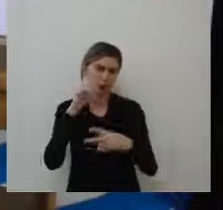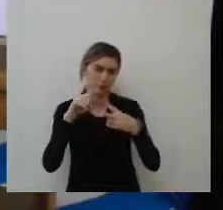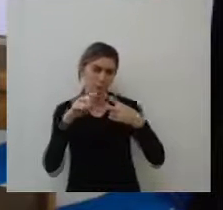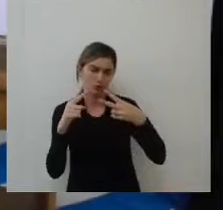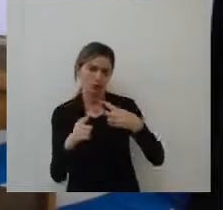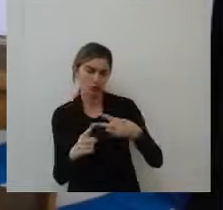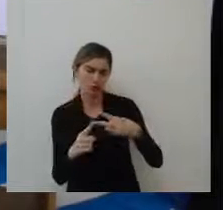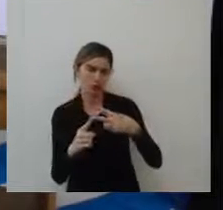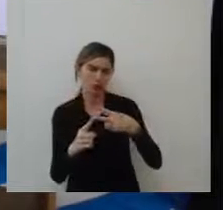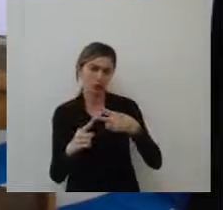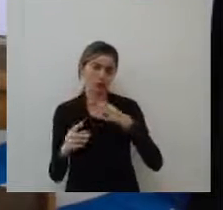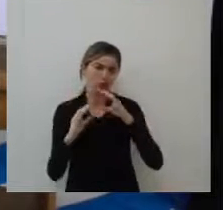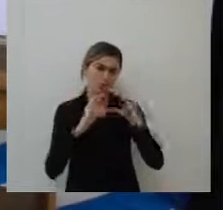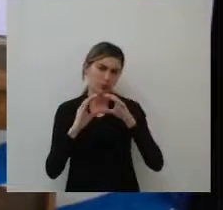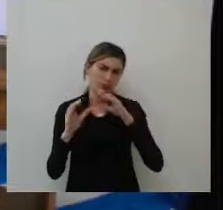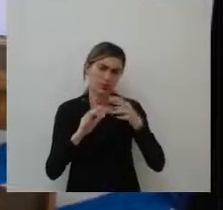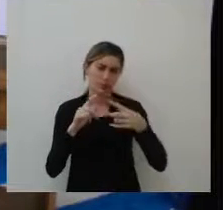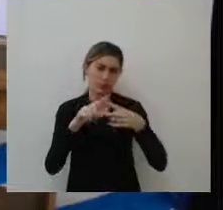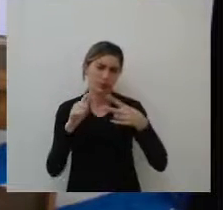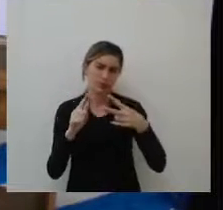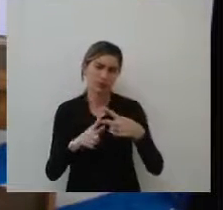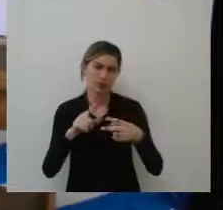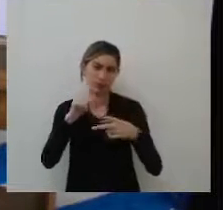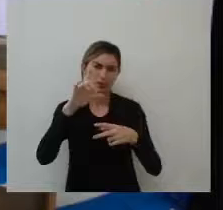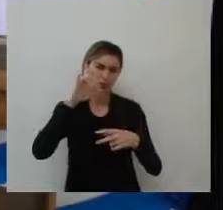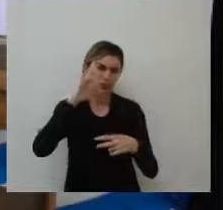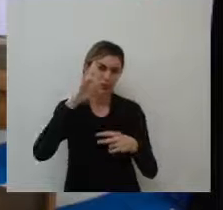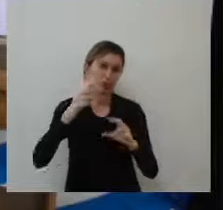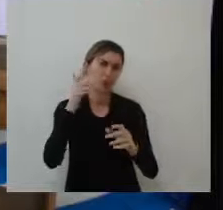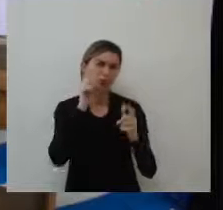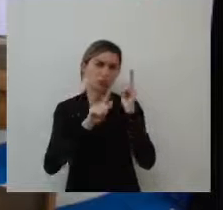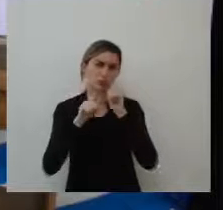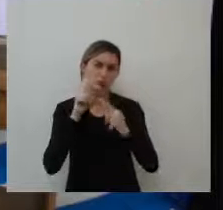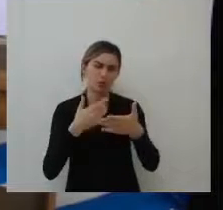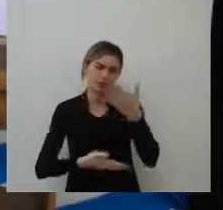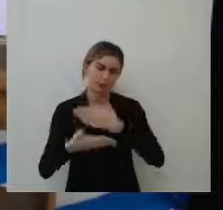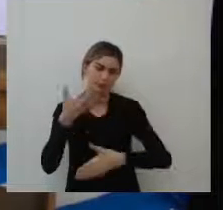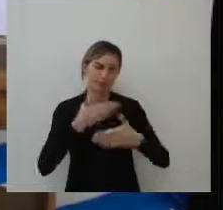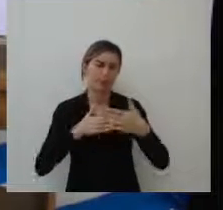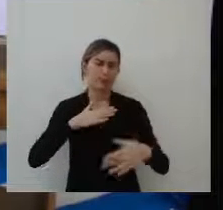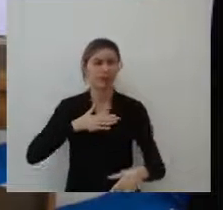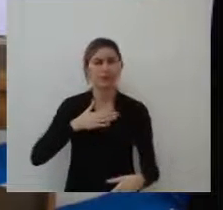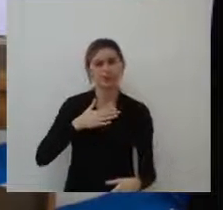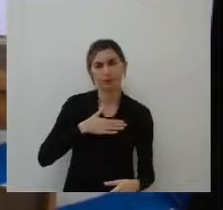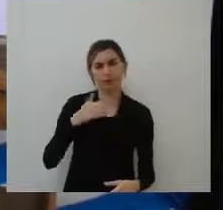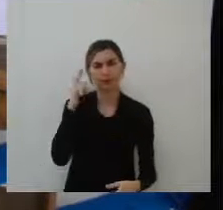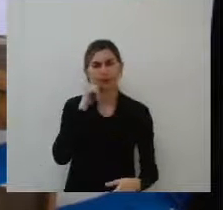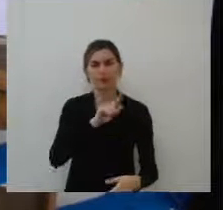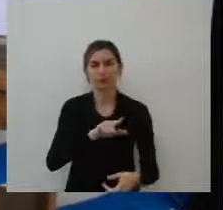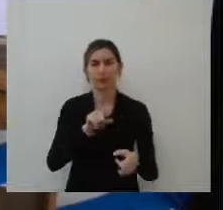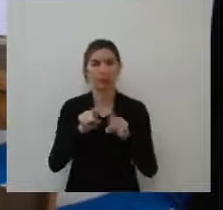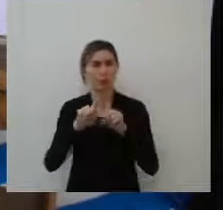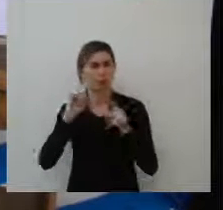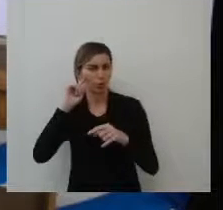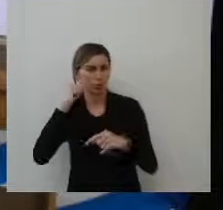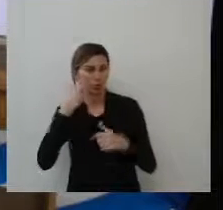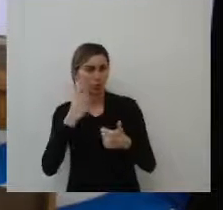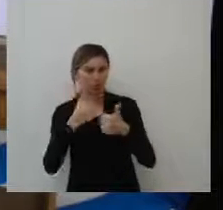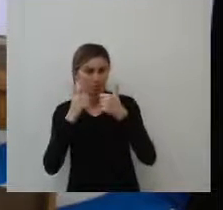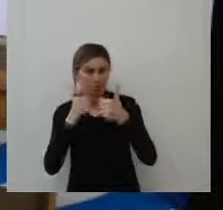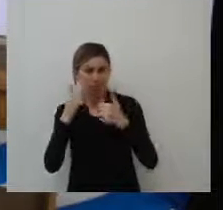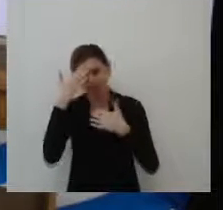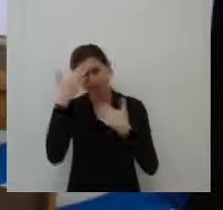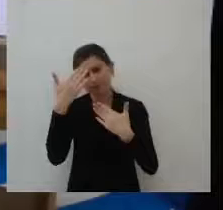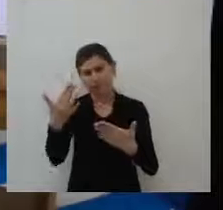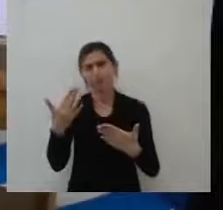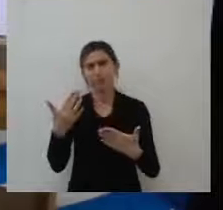dois meios de comunicação, desses dois veículos, vocês conseguem interagir comigo e vocês conseguem também tirar qualquer dúvida, tá, gente?